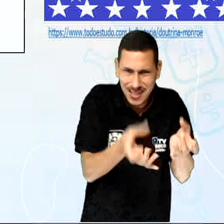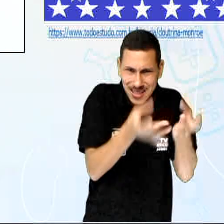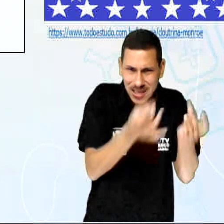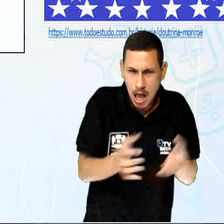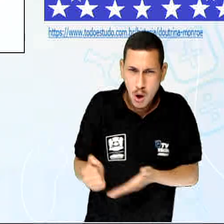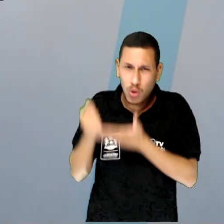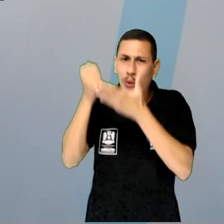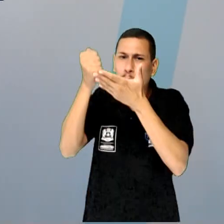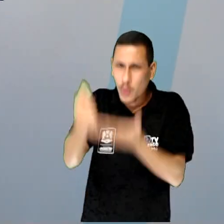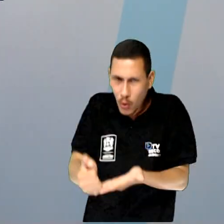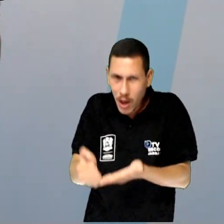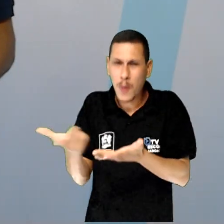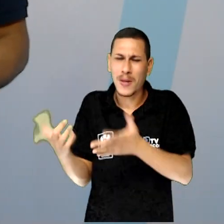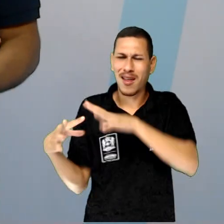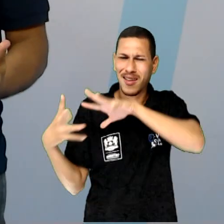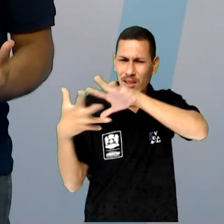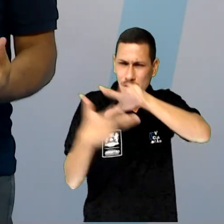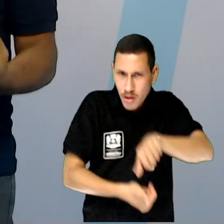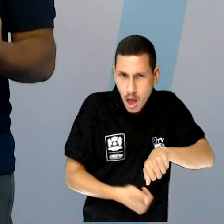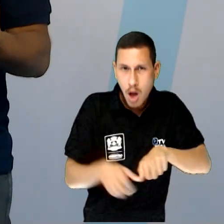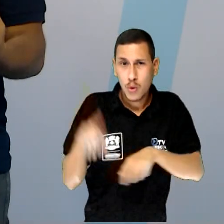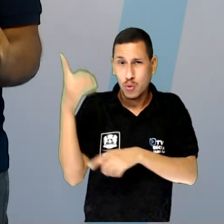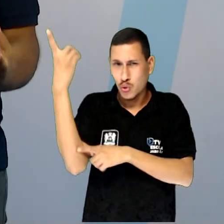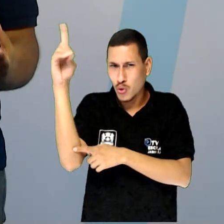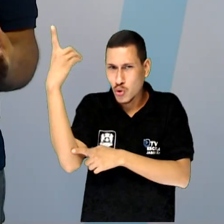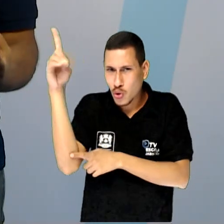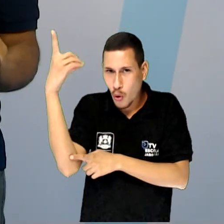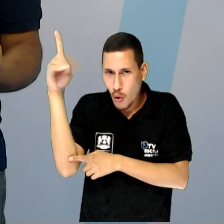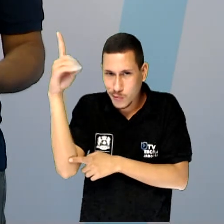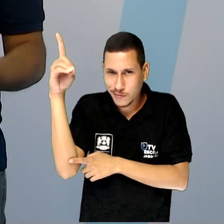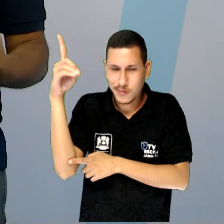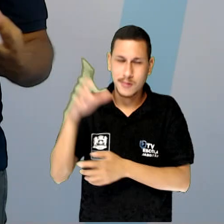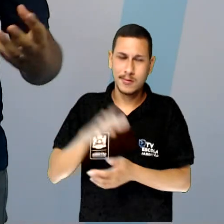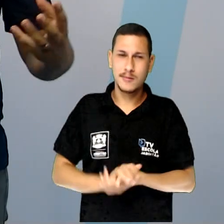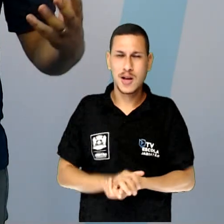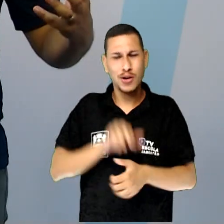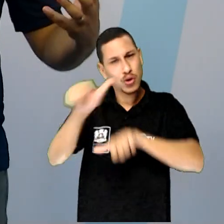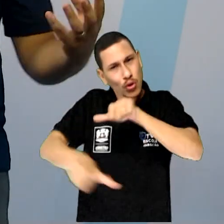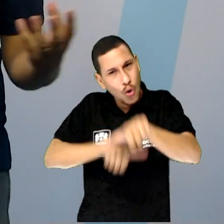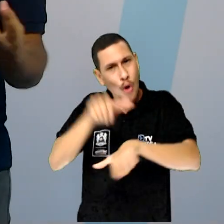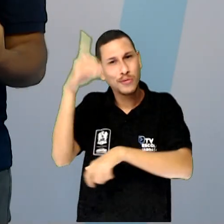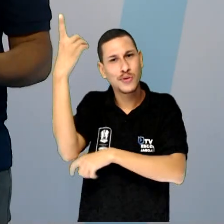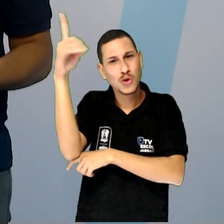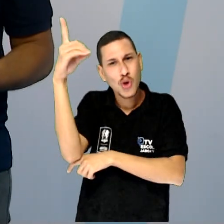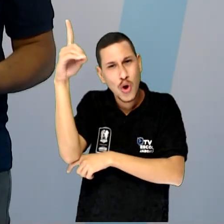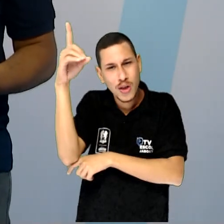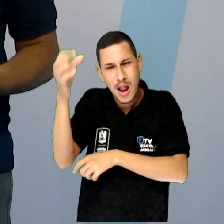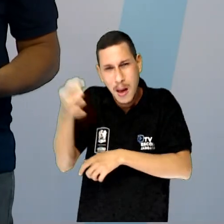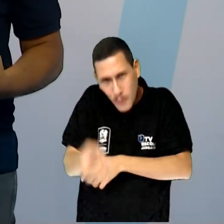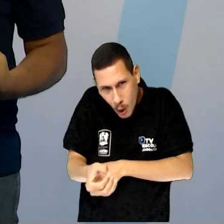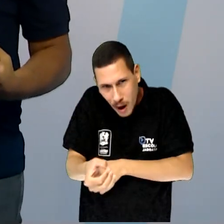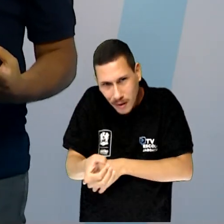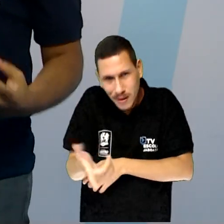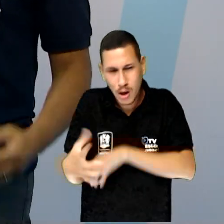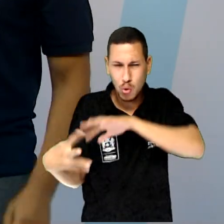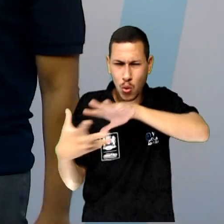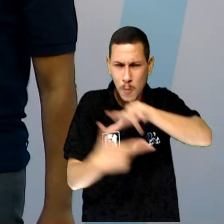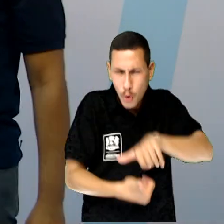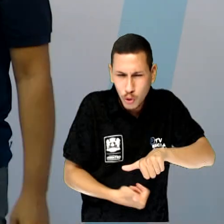do dólar, né, que, neste caso aí, se tornou a grande moeda em circulação no mundo.